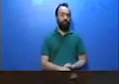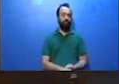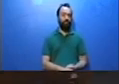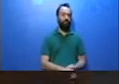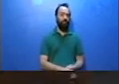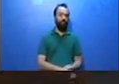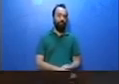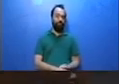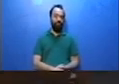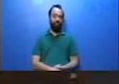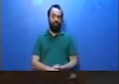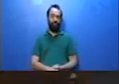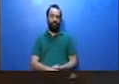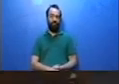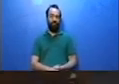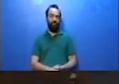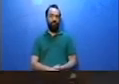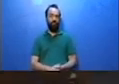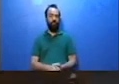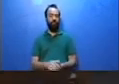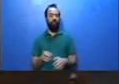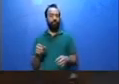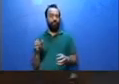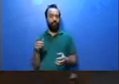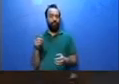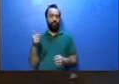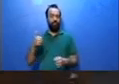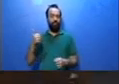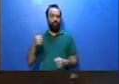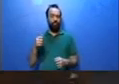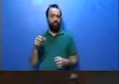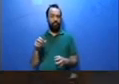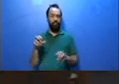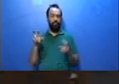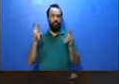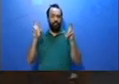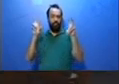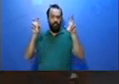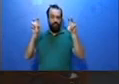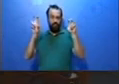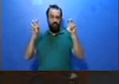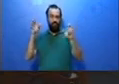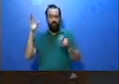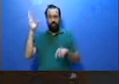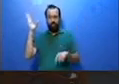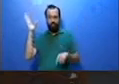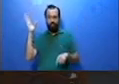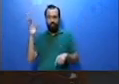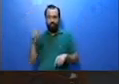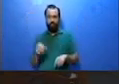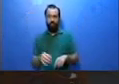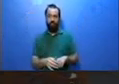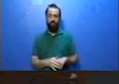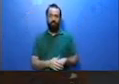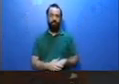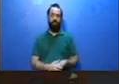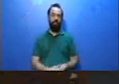colar primeiramente o título da tirinha, Adão.